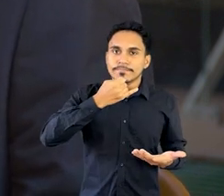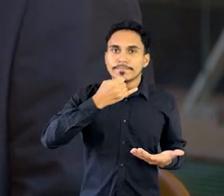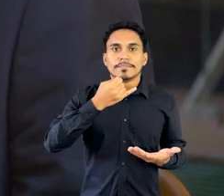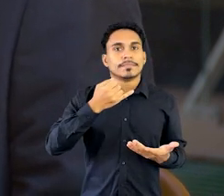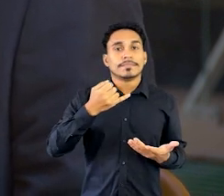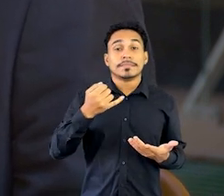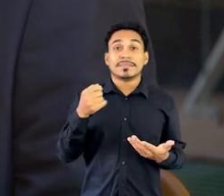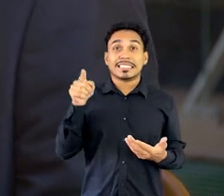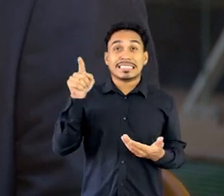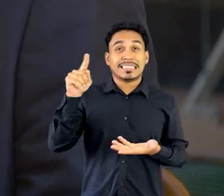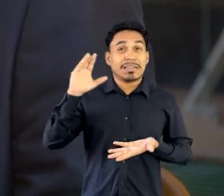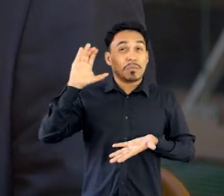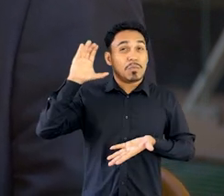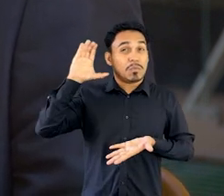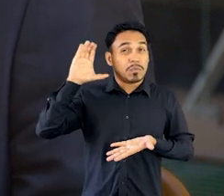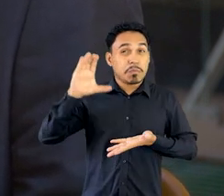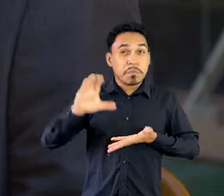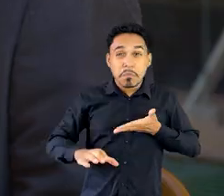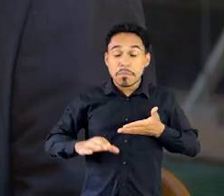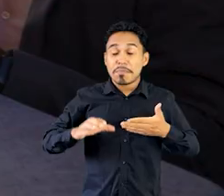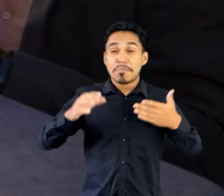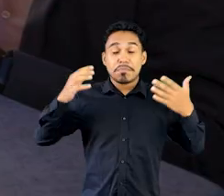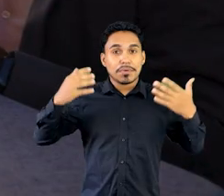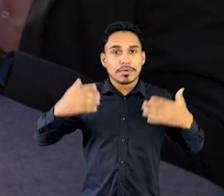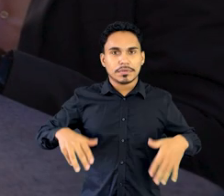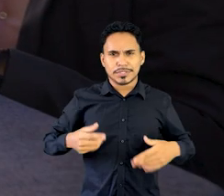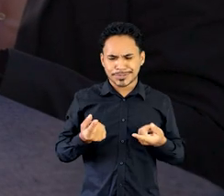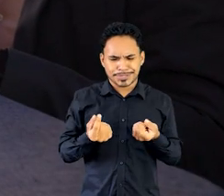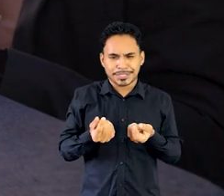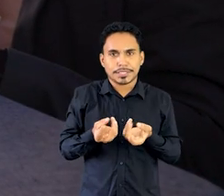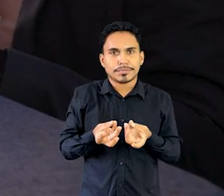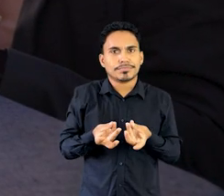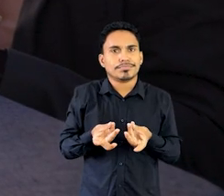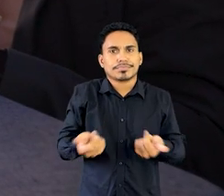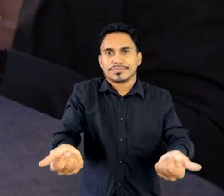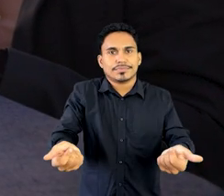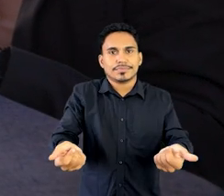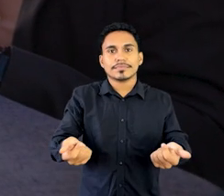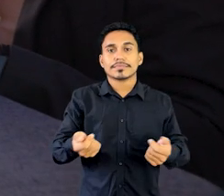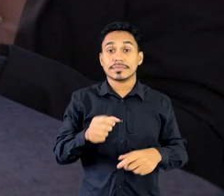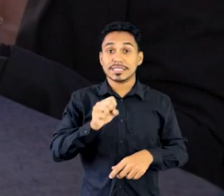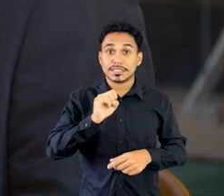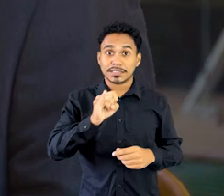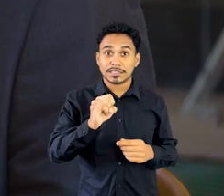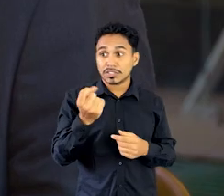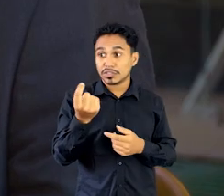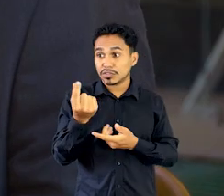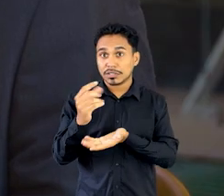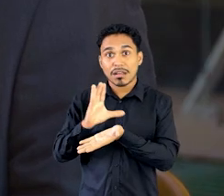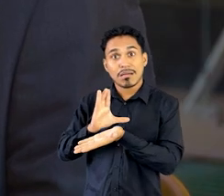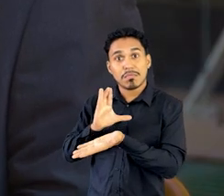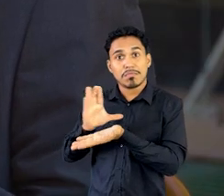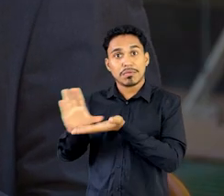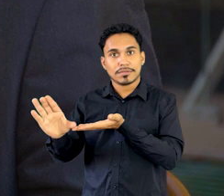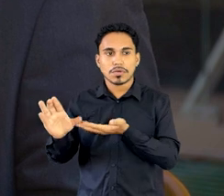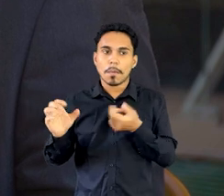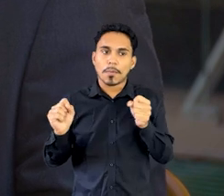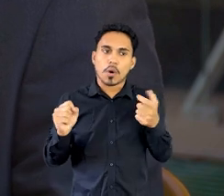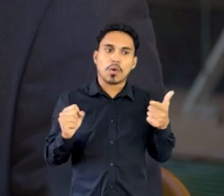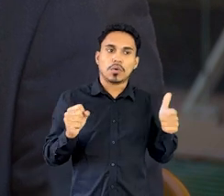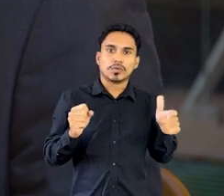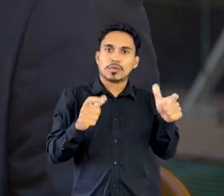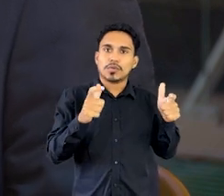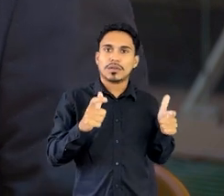Sul a conta é grande sim e dinheiro é como água você tirou de um lugar vai faltar